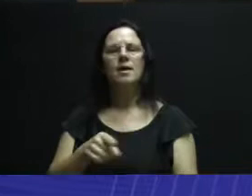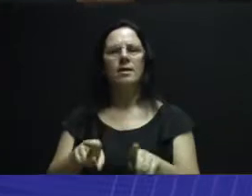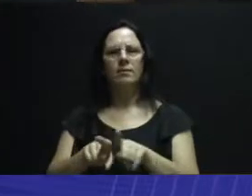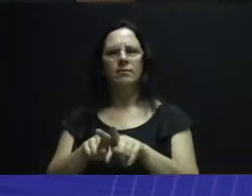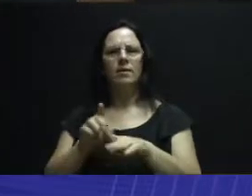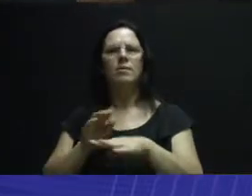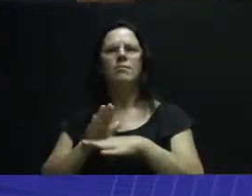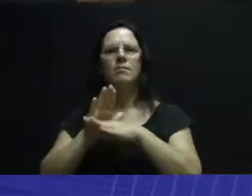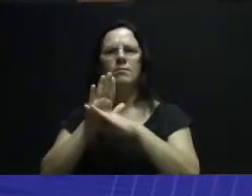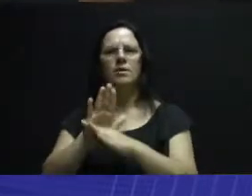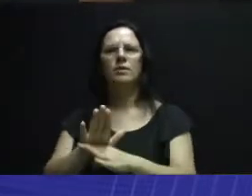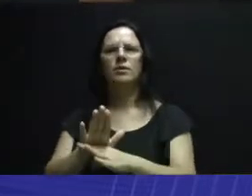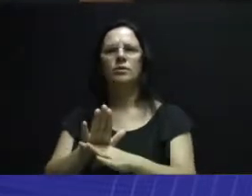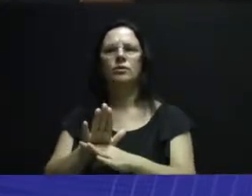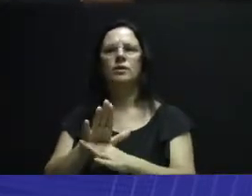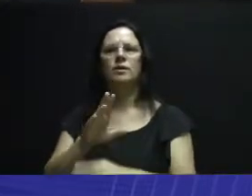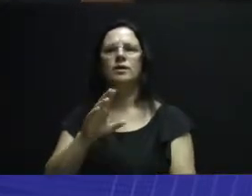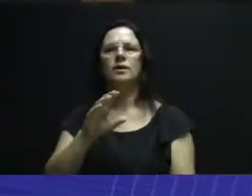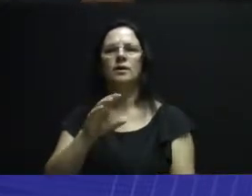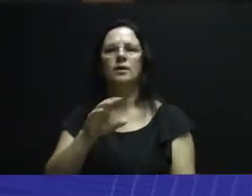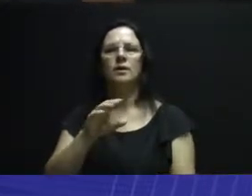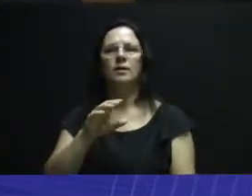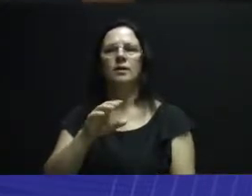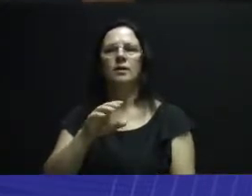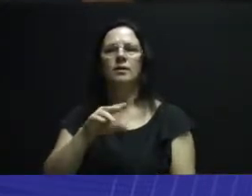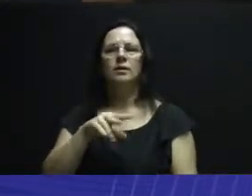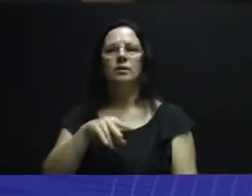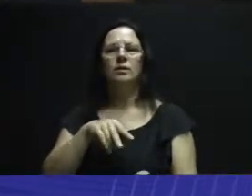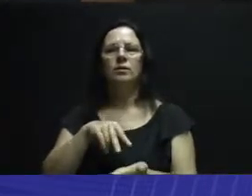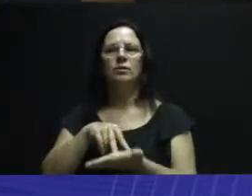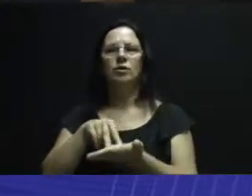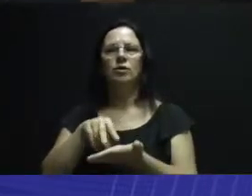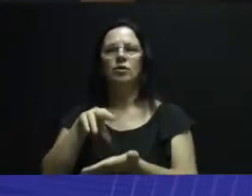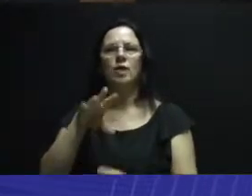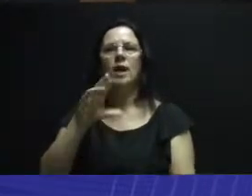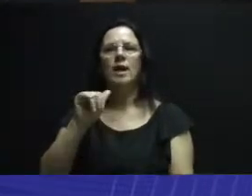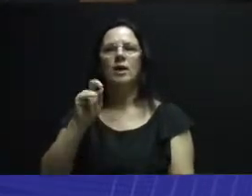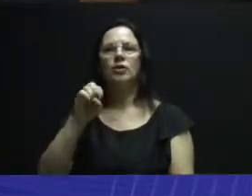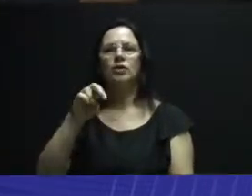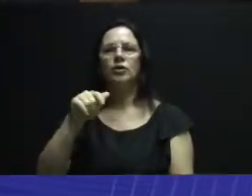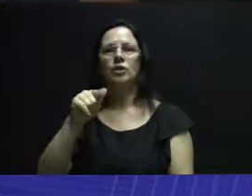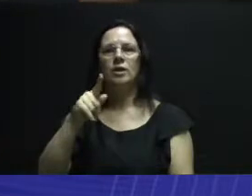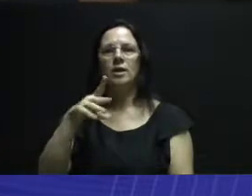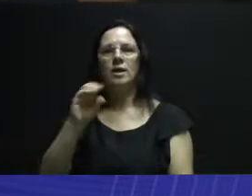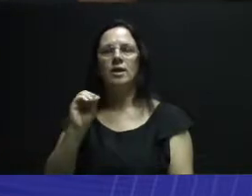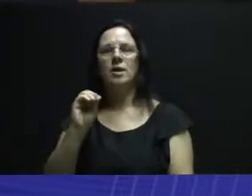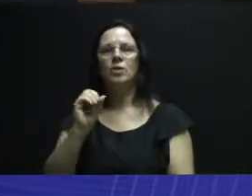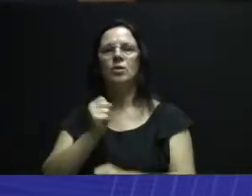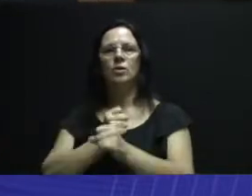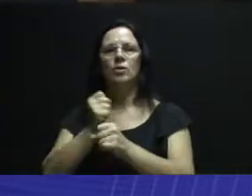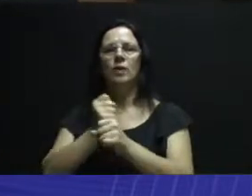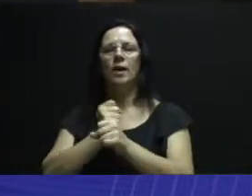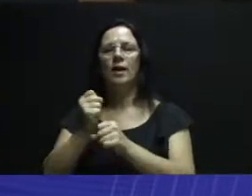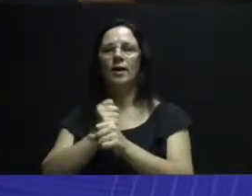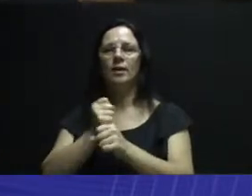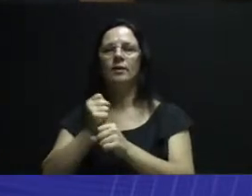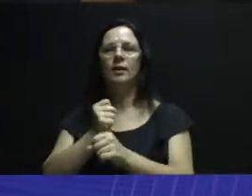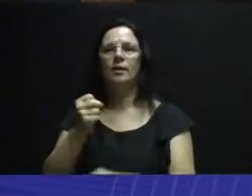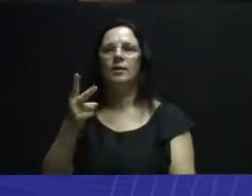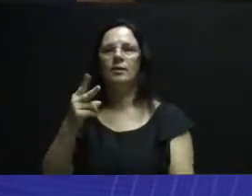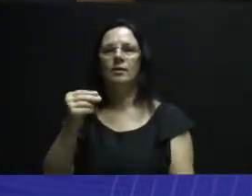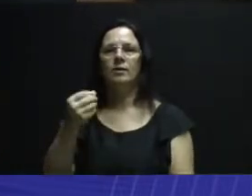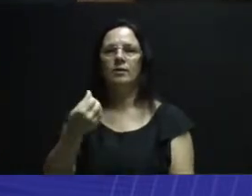técnico de atletismo na pista do Estádio do Engenhão nos Jogos Olímpicos de 2016.